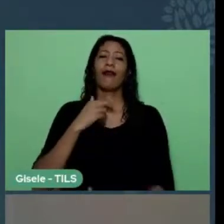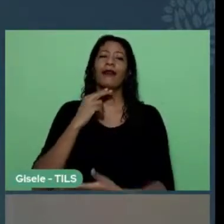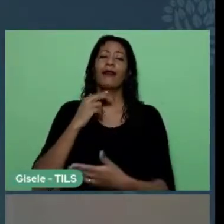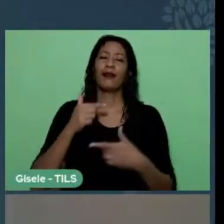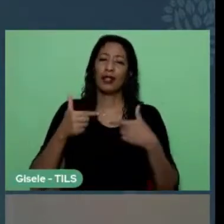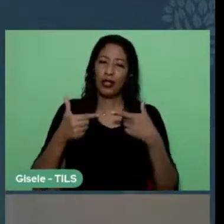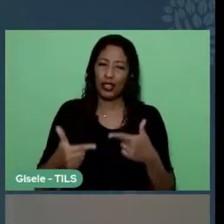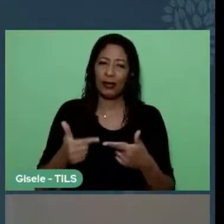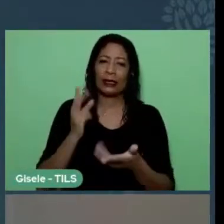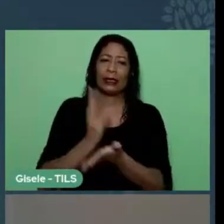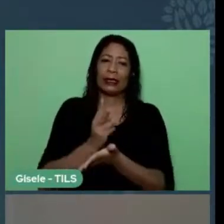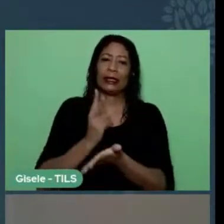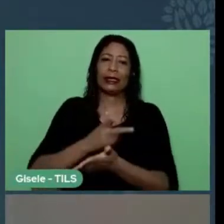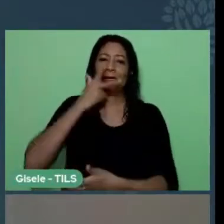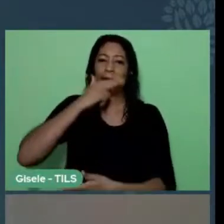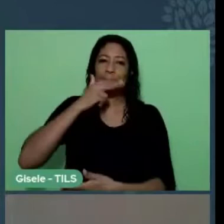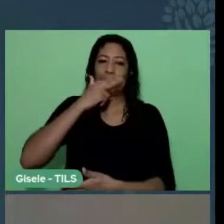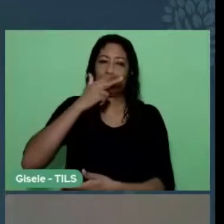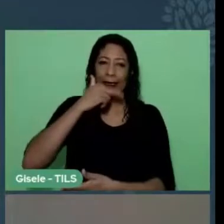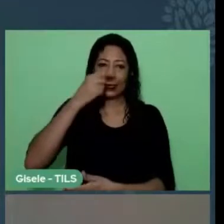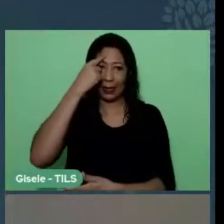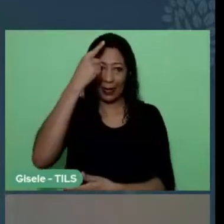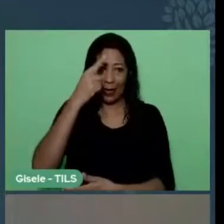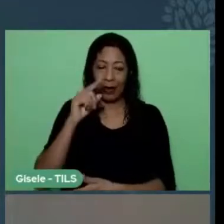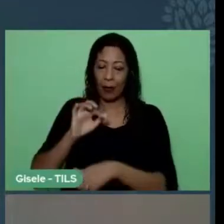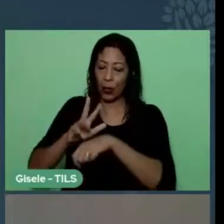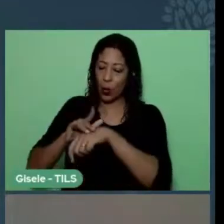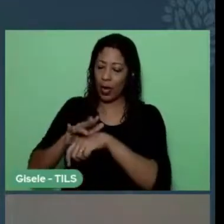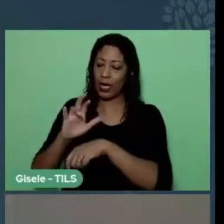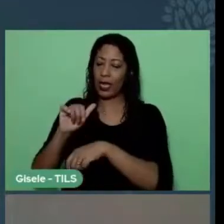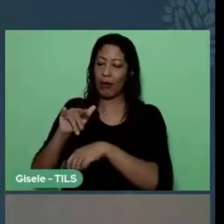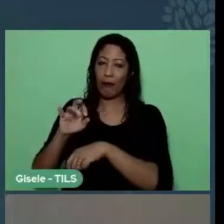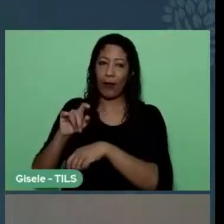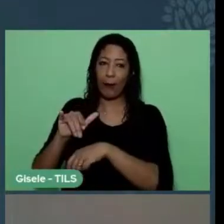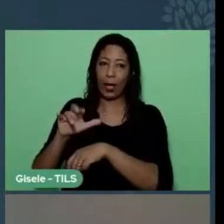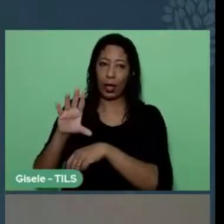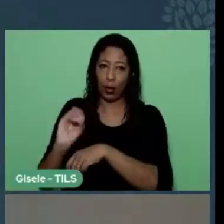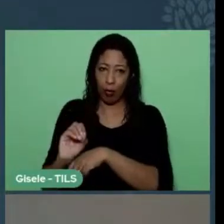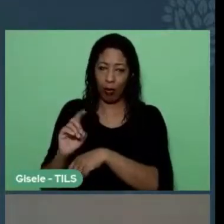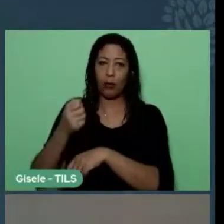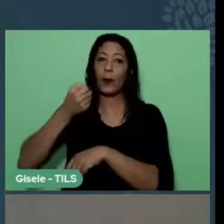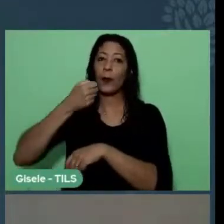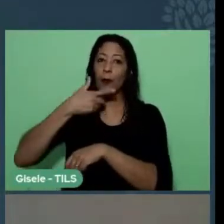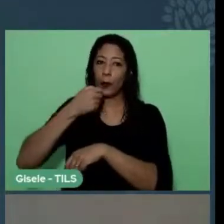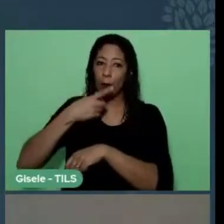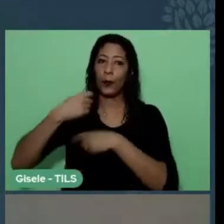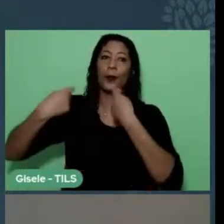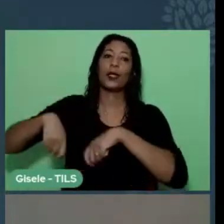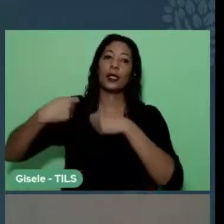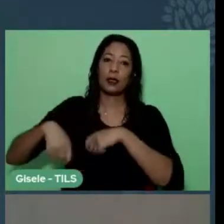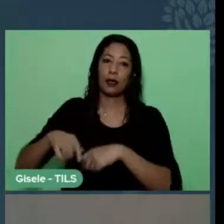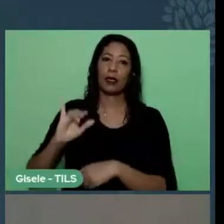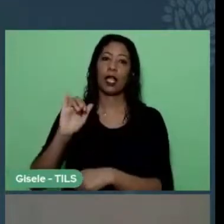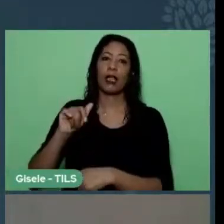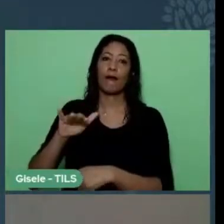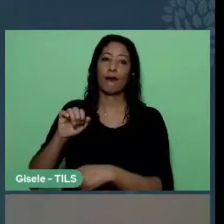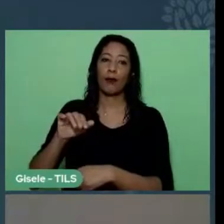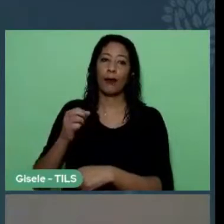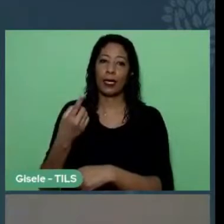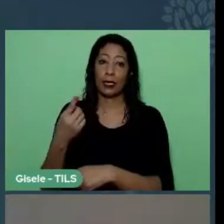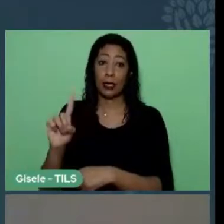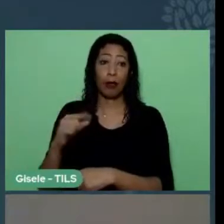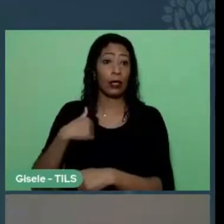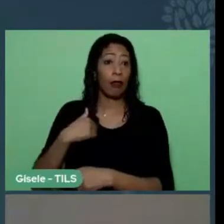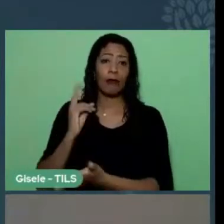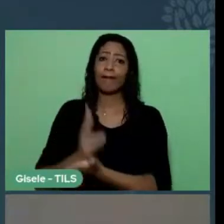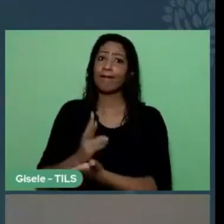inflamatória. Então, para tratar uma doença inflamatória, eu preciso de um anti-inflamatório. Pilar do tratamento da asma é o corticoide inalatório. Então, eu sempre vou começar